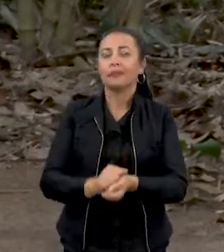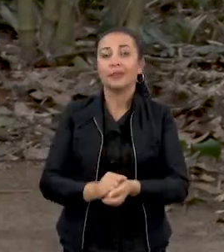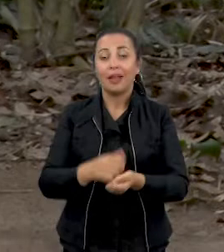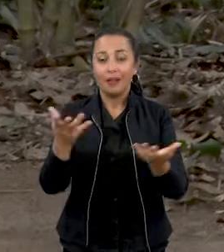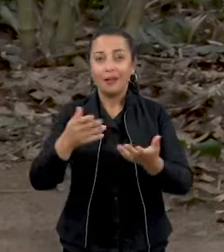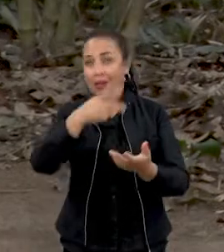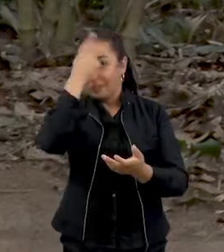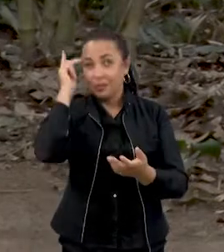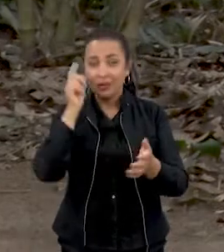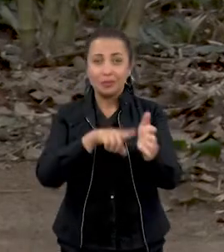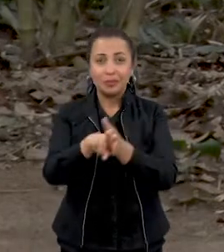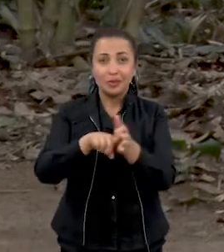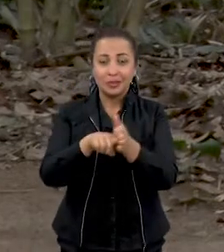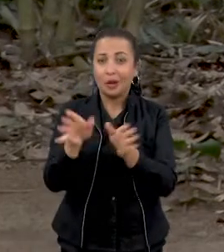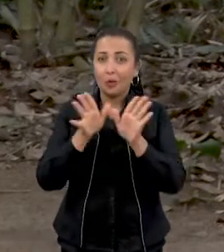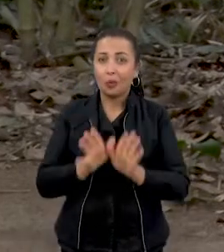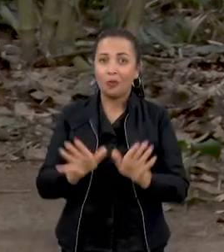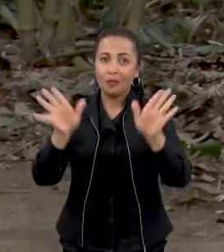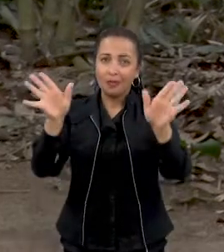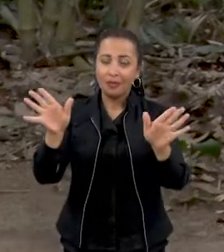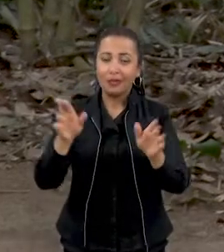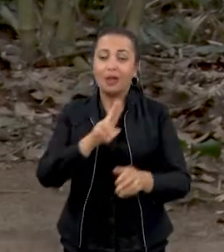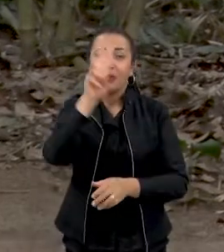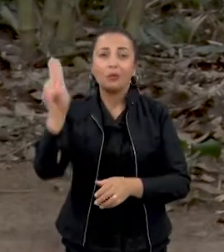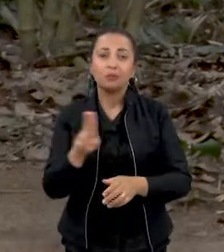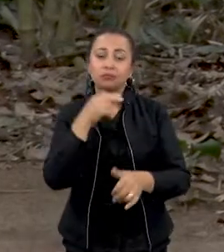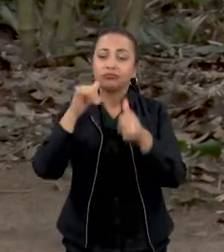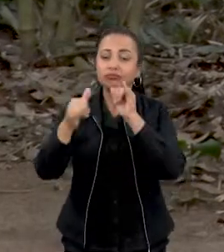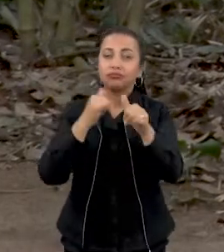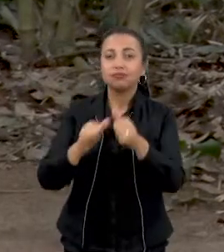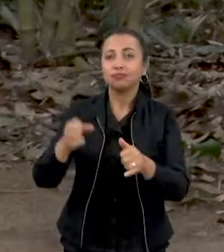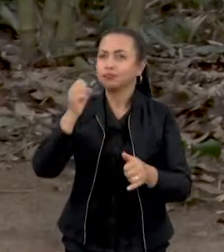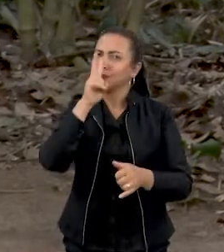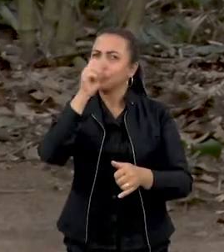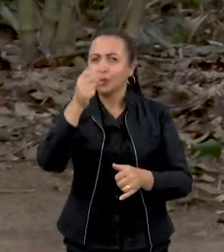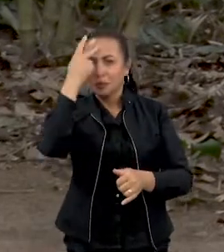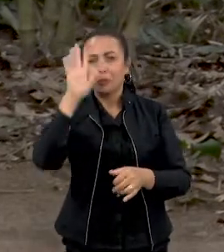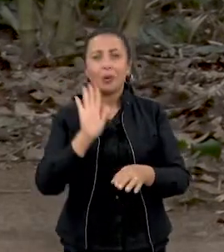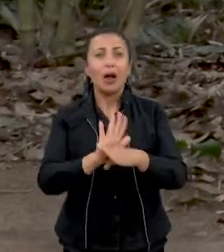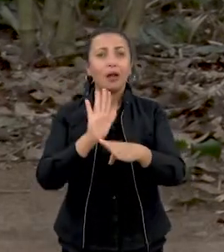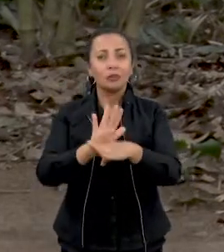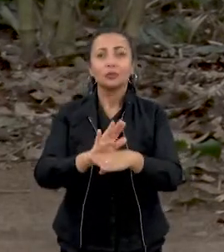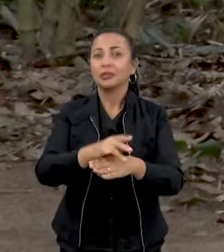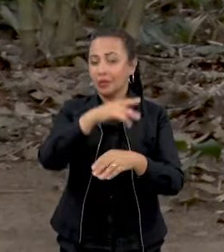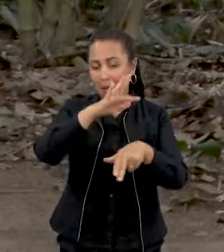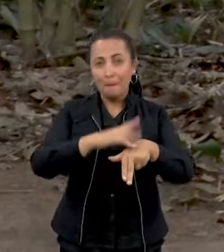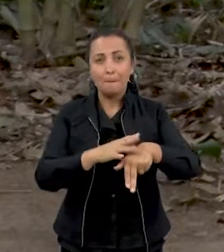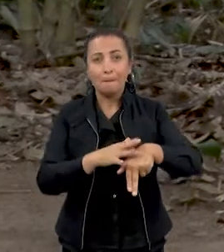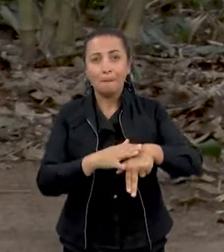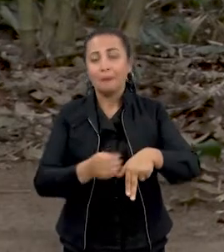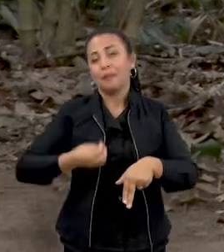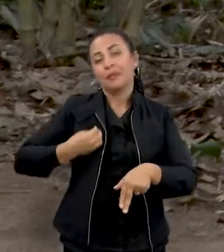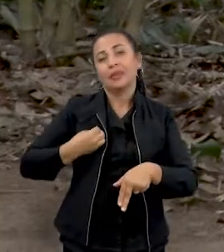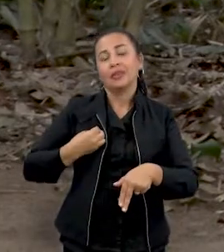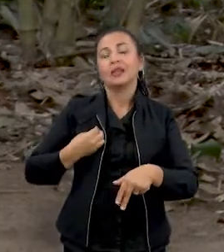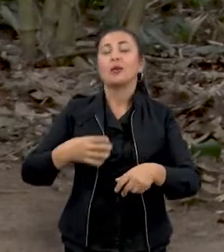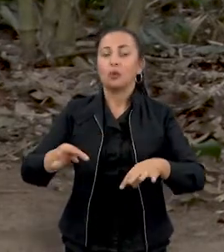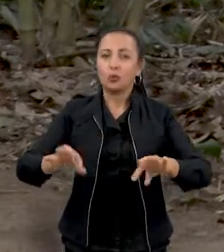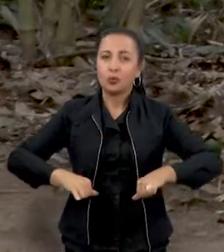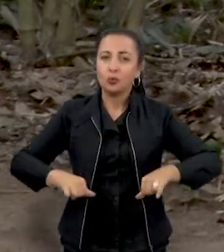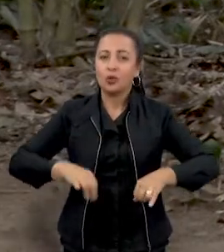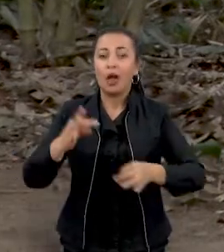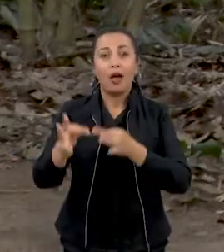Agora, pesquisadores da Universidade Federal do Ceará estão usando essa luz potente também para ajudar pacientes que estão passando